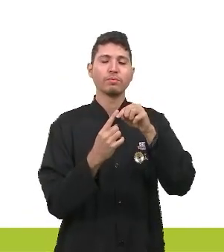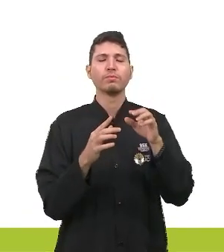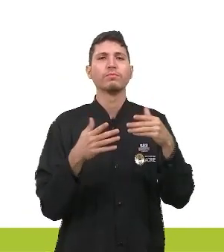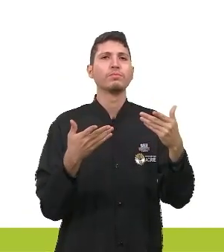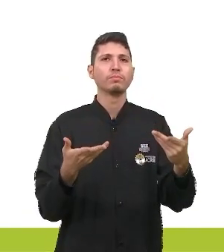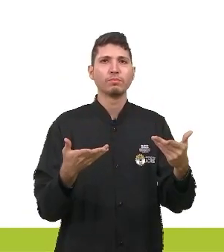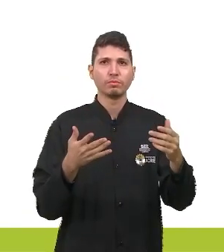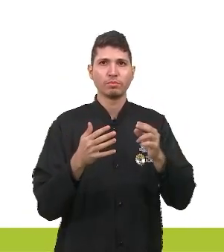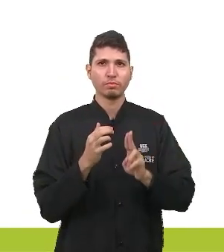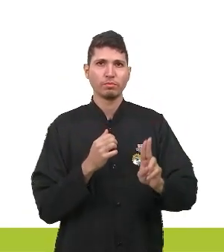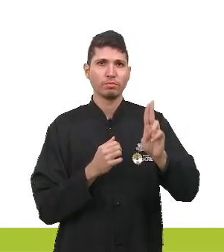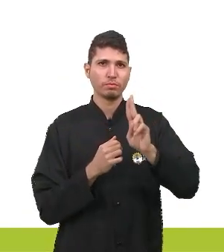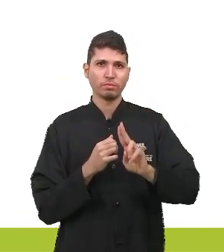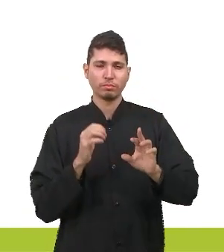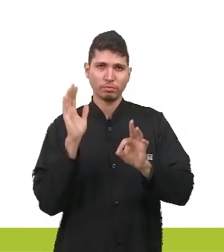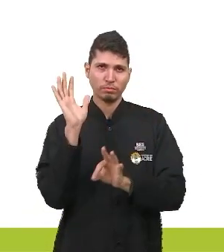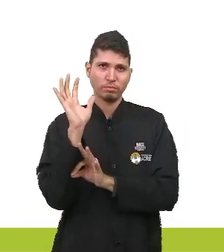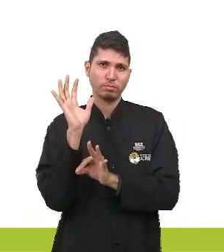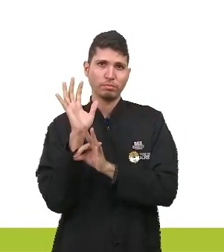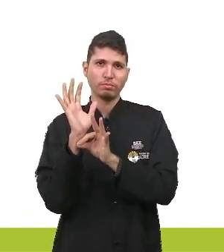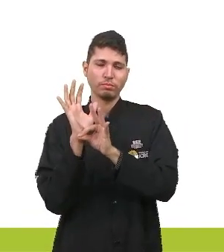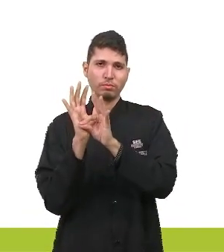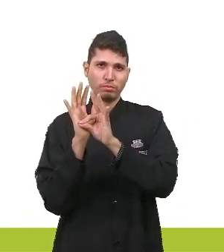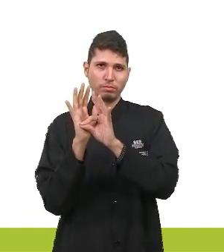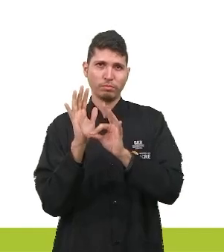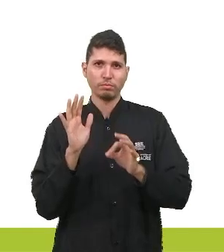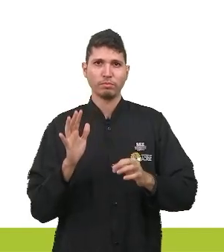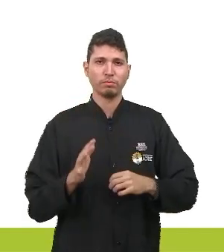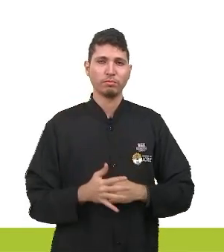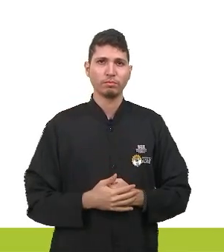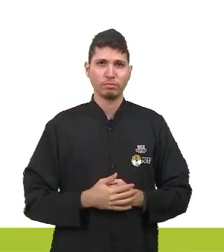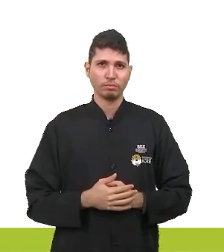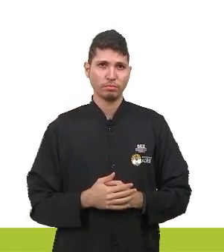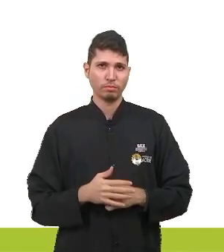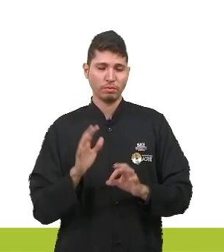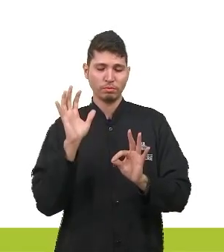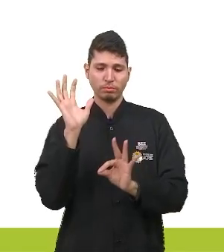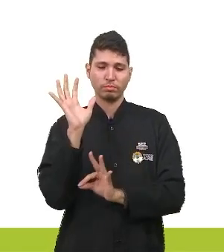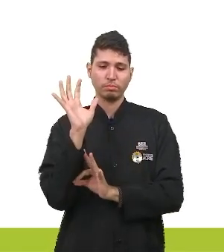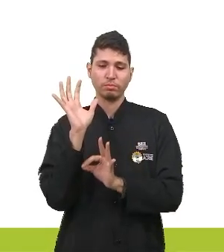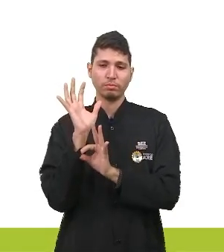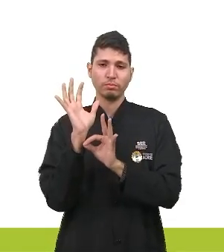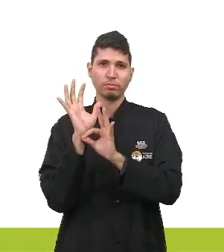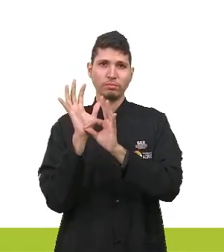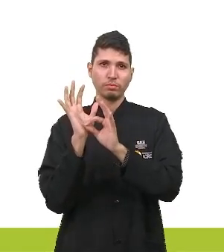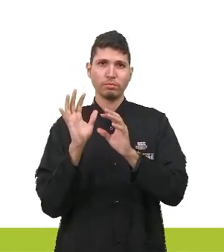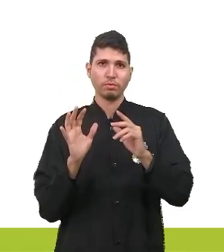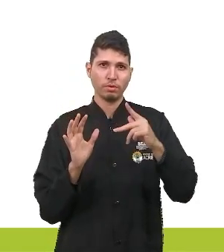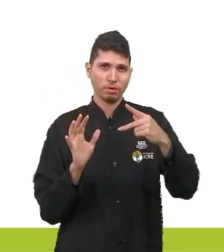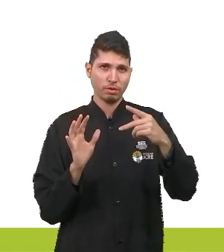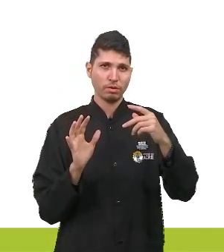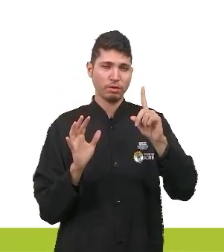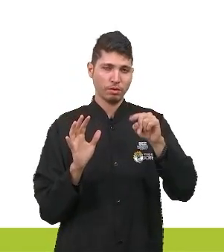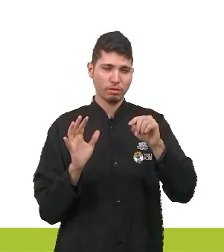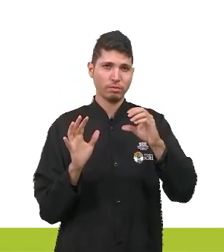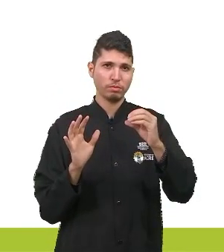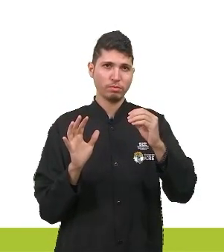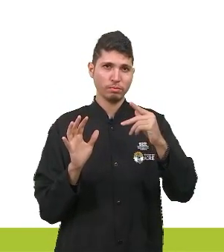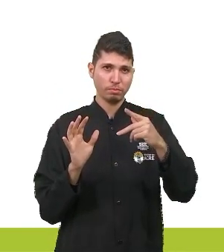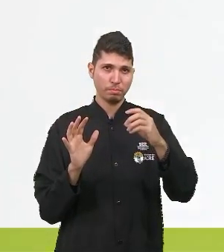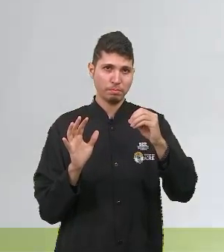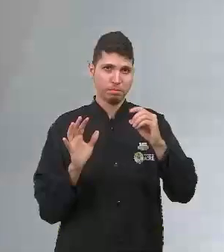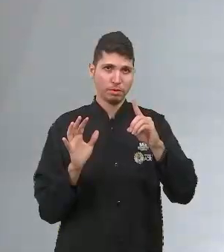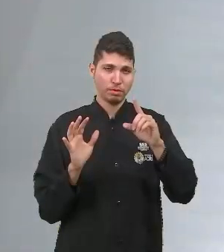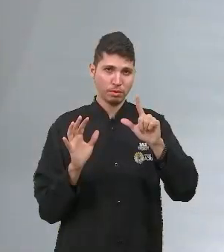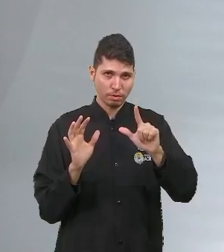do revestimento da celulose? Só mais uma informação. Celulose é um polissacarídeo que